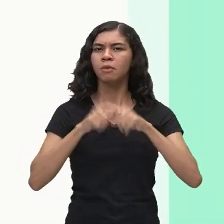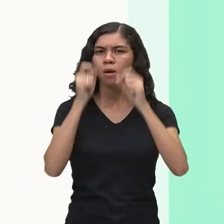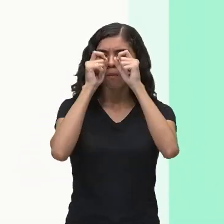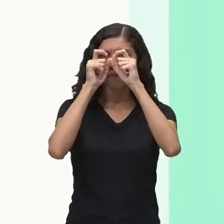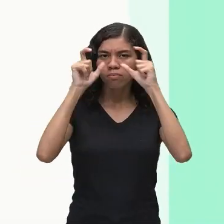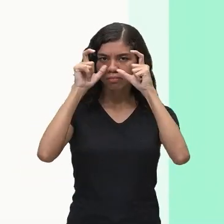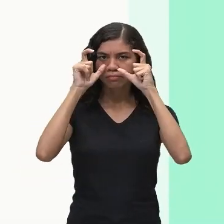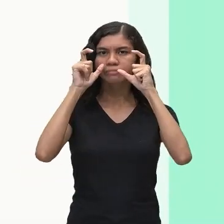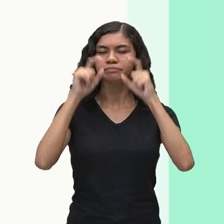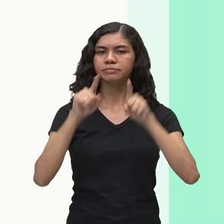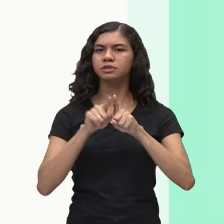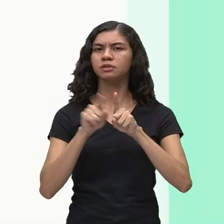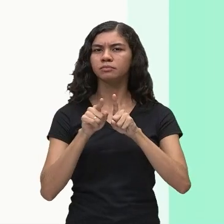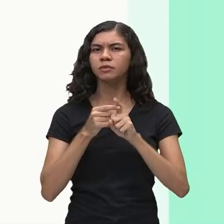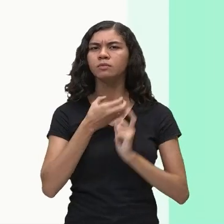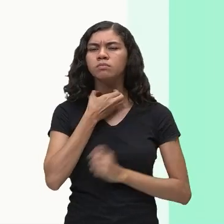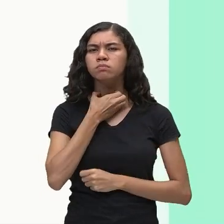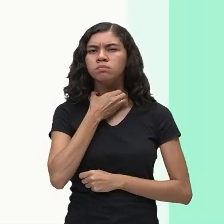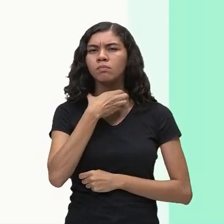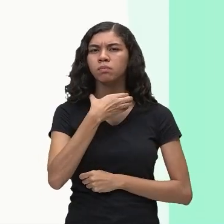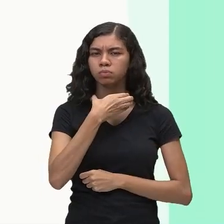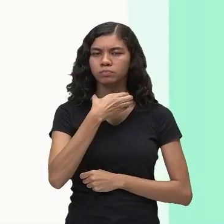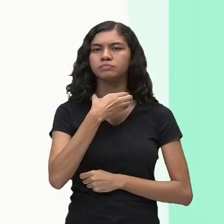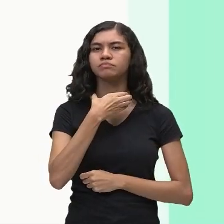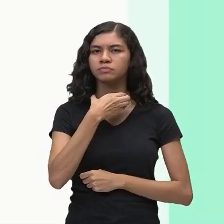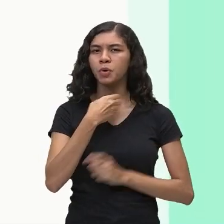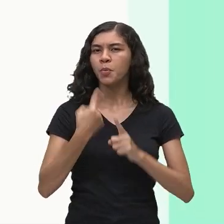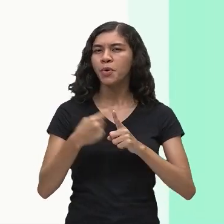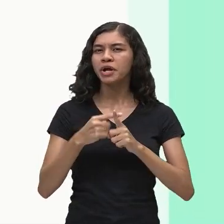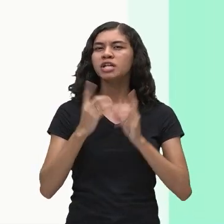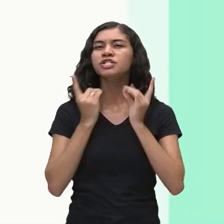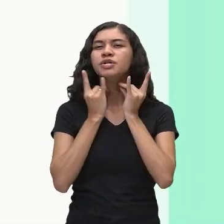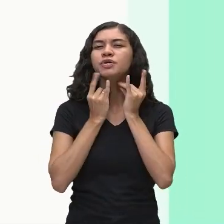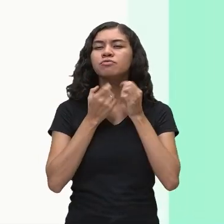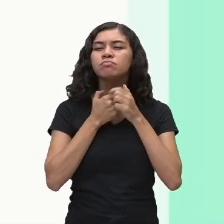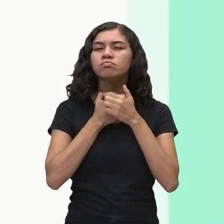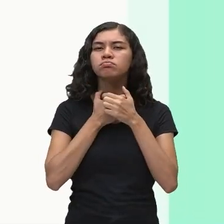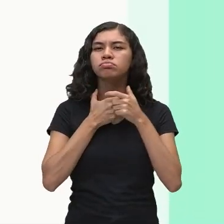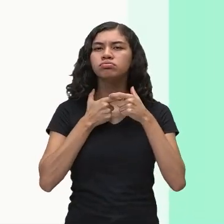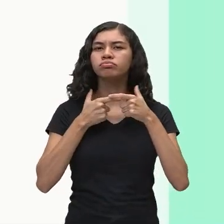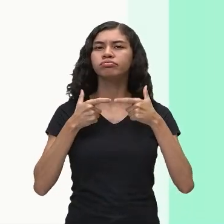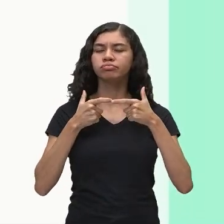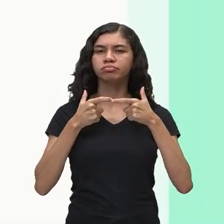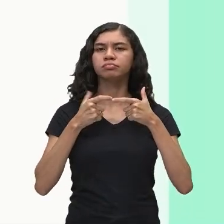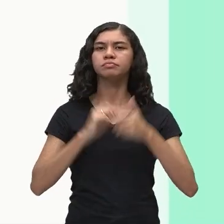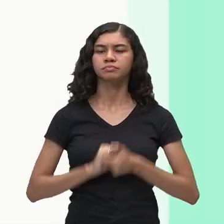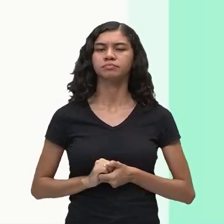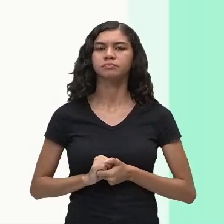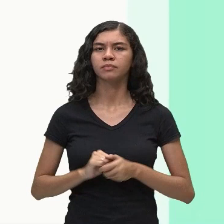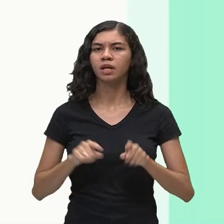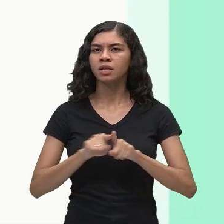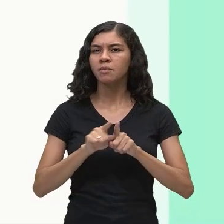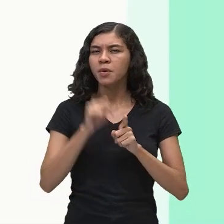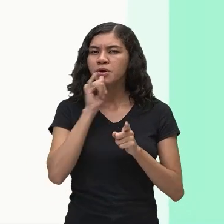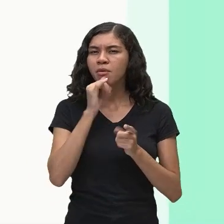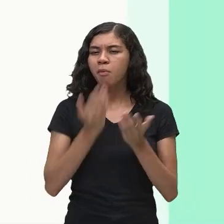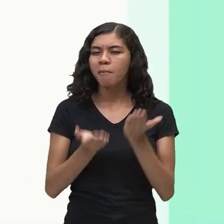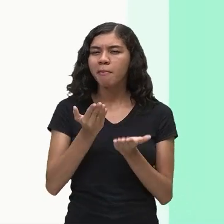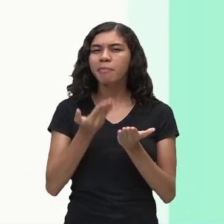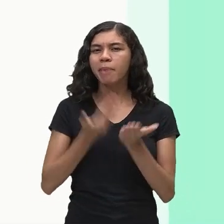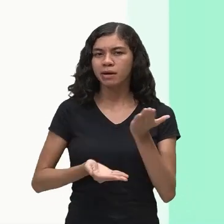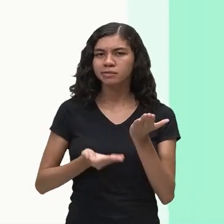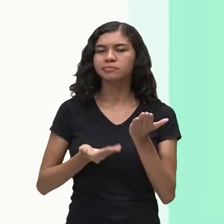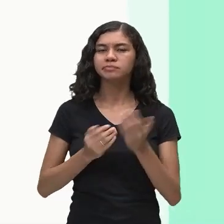esbugalhados, pescoço inchado porque há um aumento no tamanho da tireoide e ainda a perda de peso.